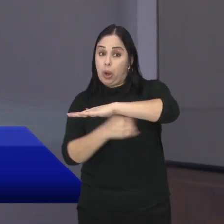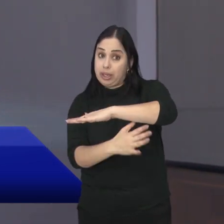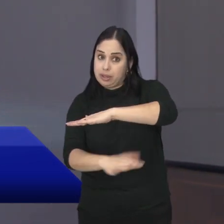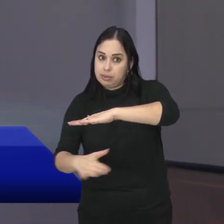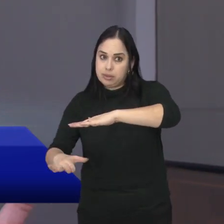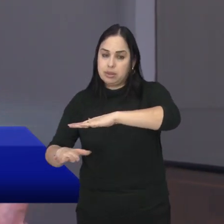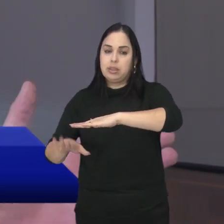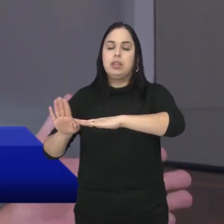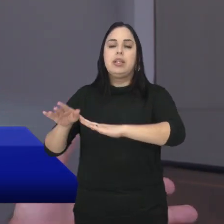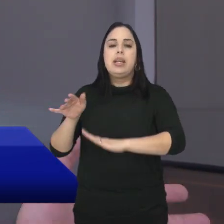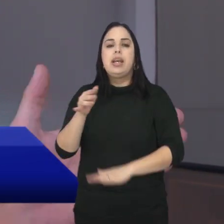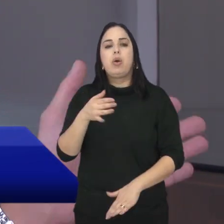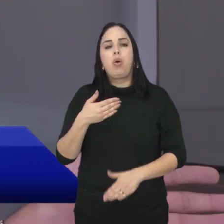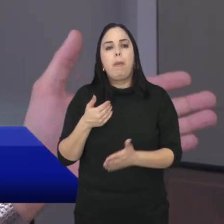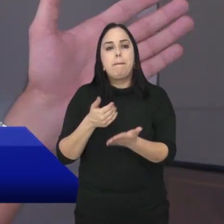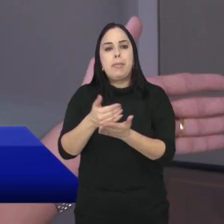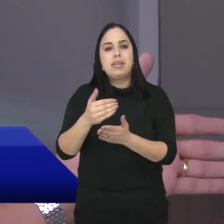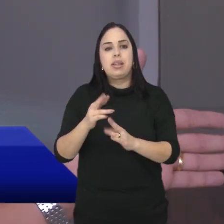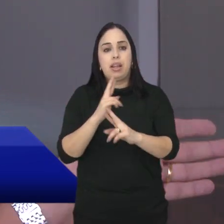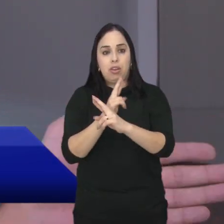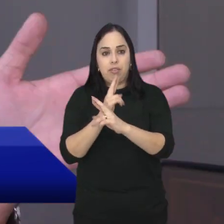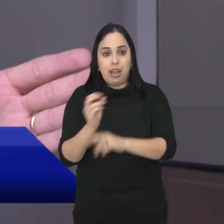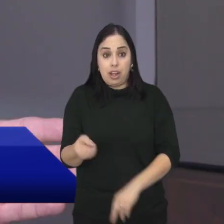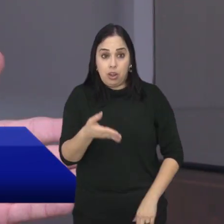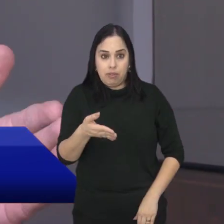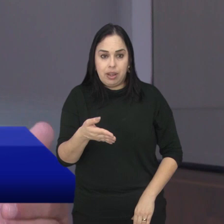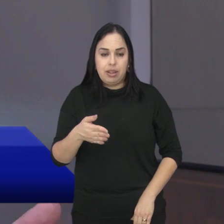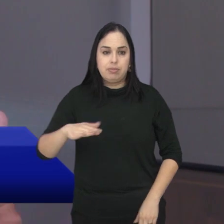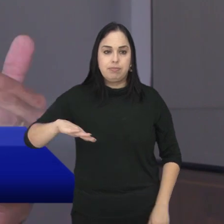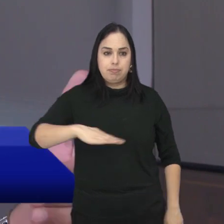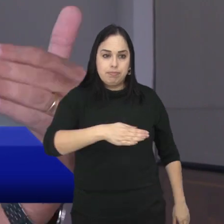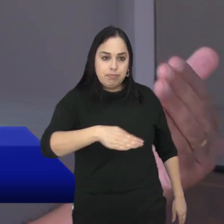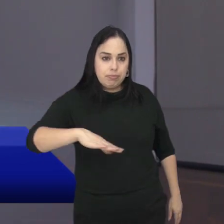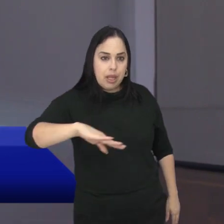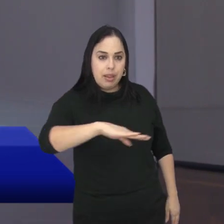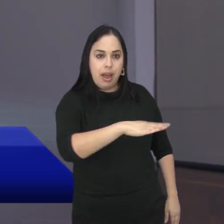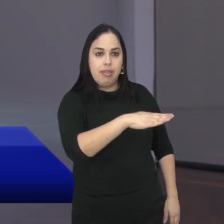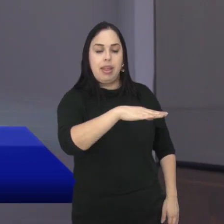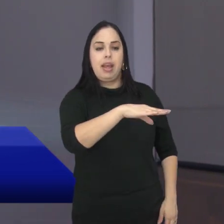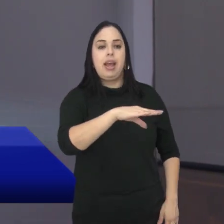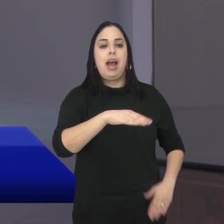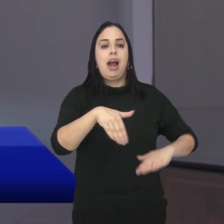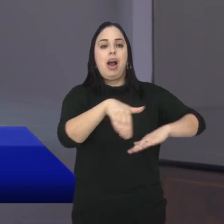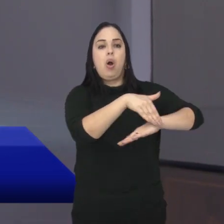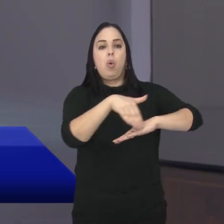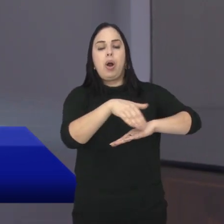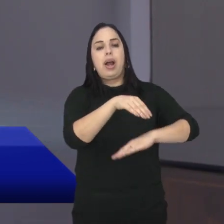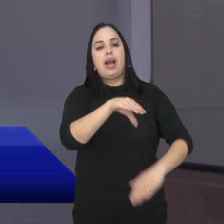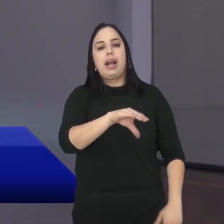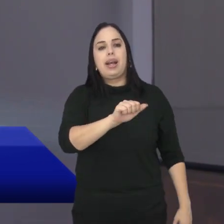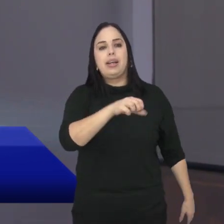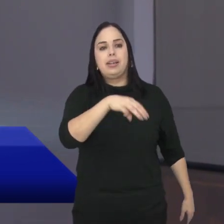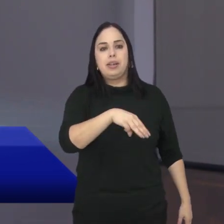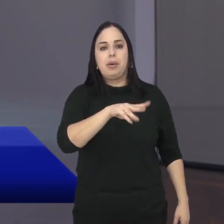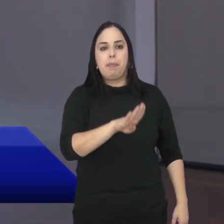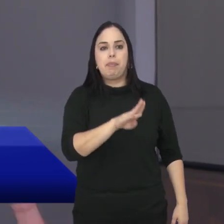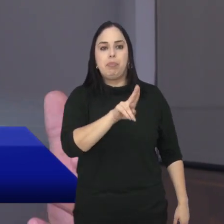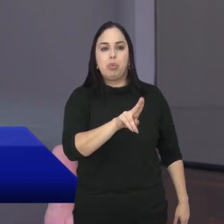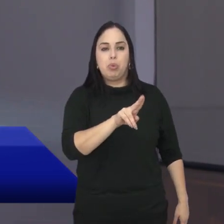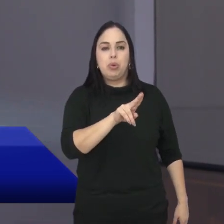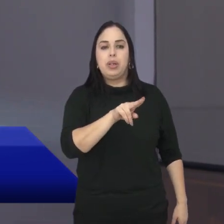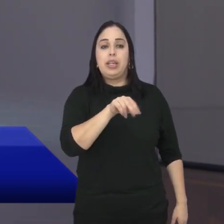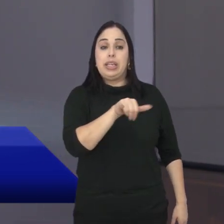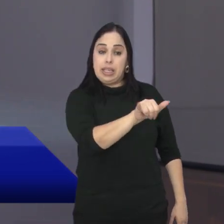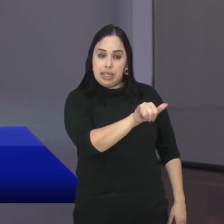No caso, a gente teria ali, já começa da rodoviária para a Via Cambuí. É uma grande obra de arte que precisa ser desenvolvida. Então, tudo isso daí a gente precisa ter